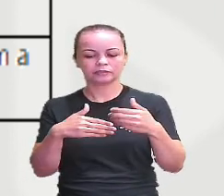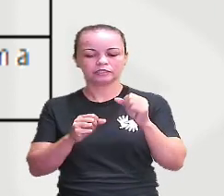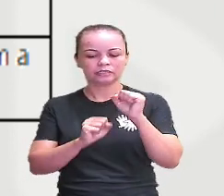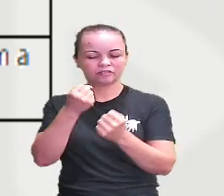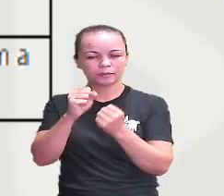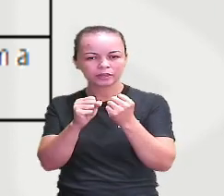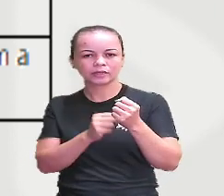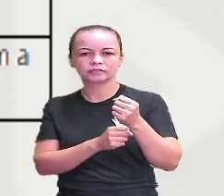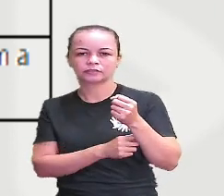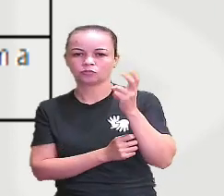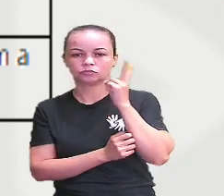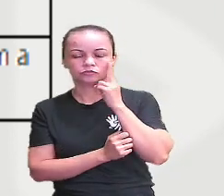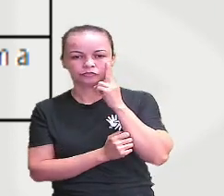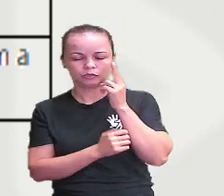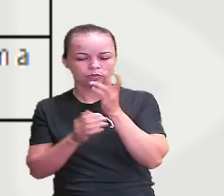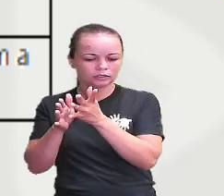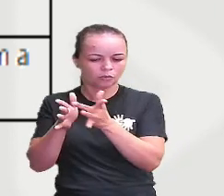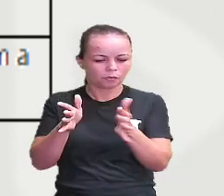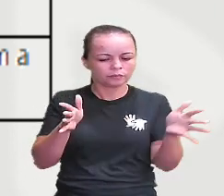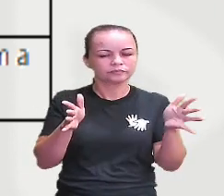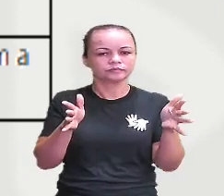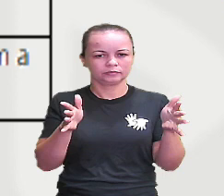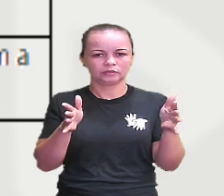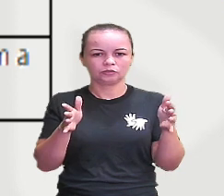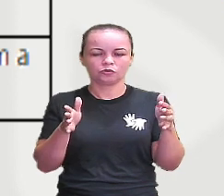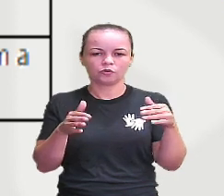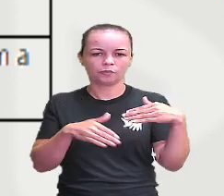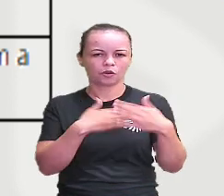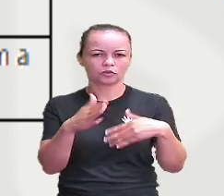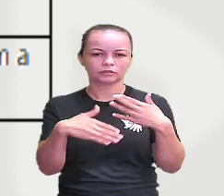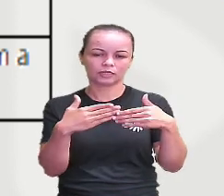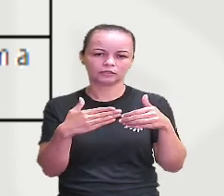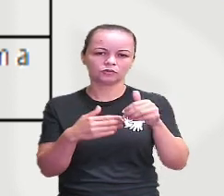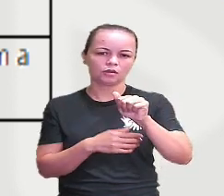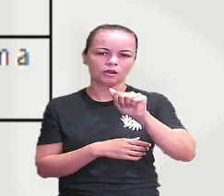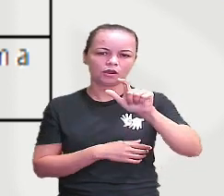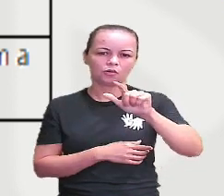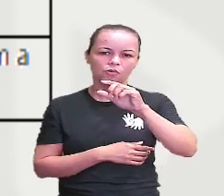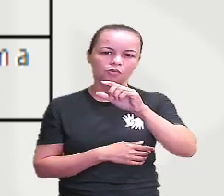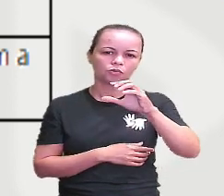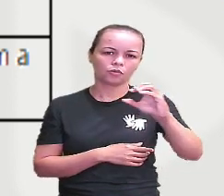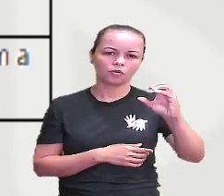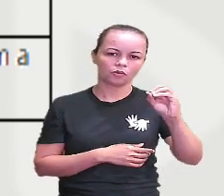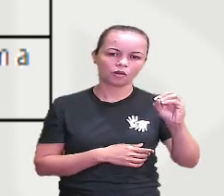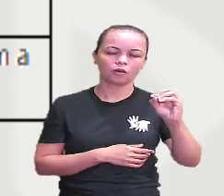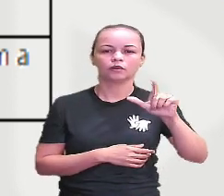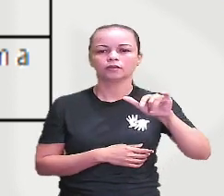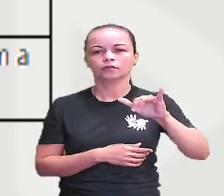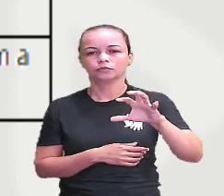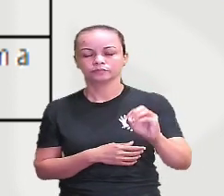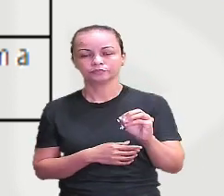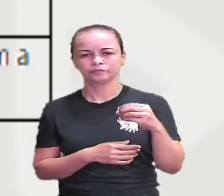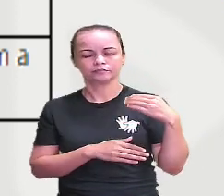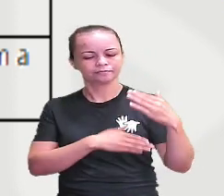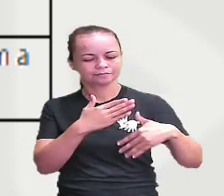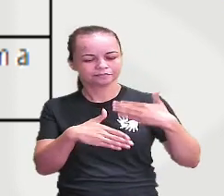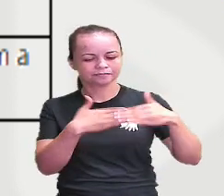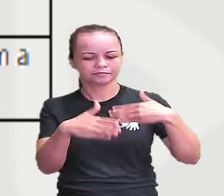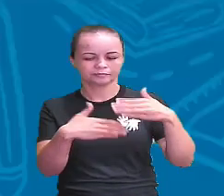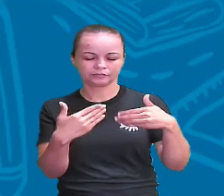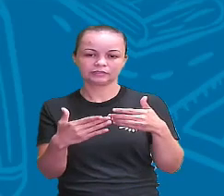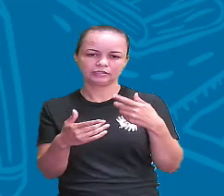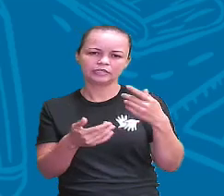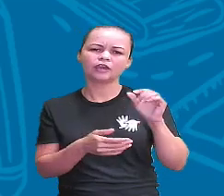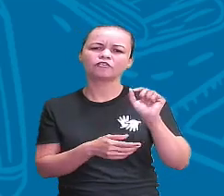posso dizer como se fosse a continuação do processo alcoólico. E daí, desse processo alcoólico, vai continuar e vai formar o